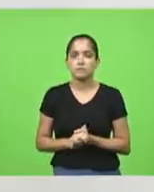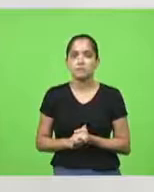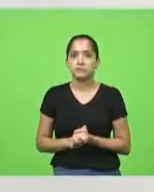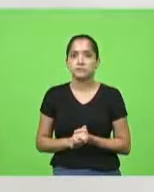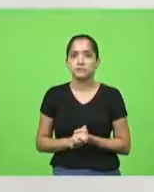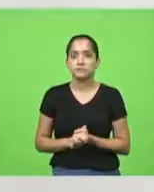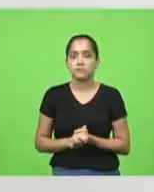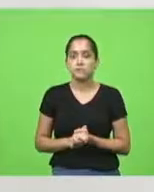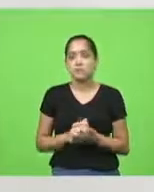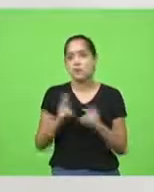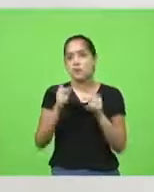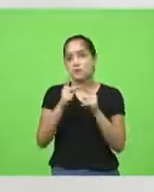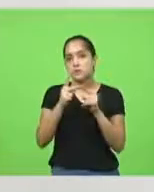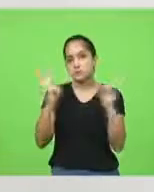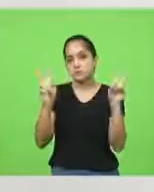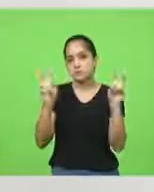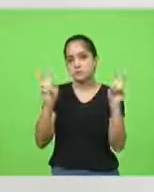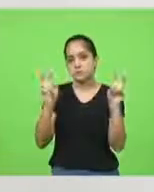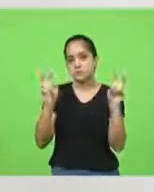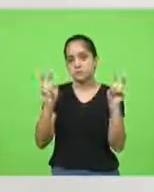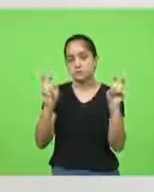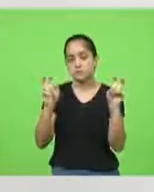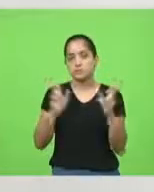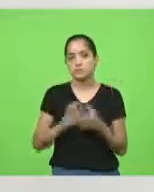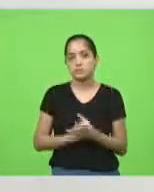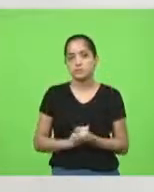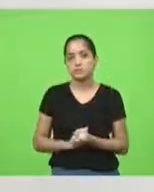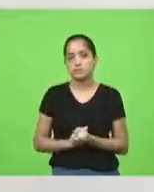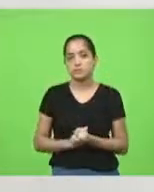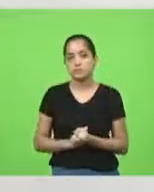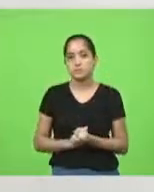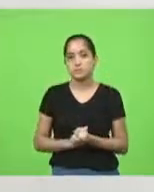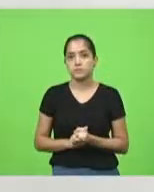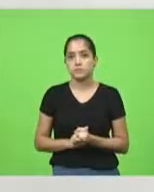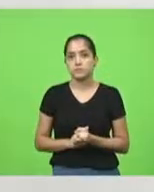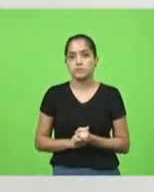O segundo assunto, e daí já passo a palavra.